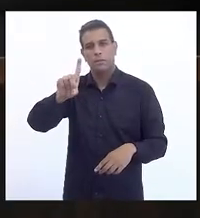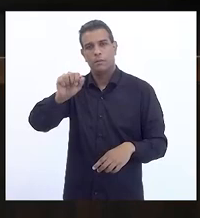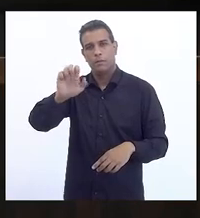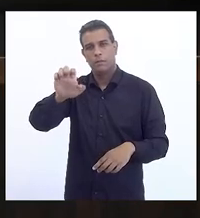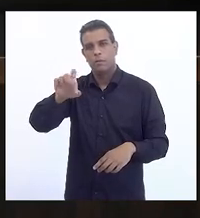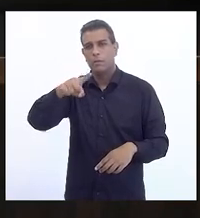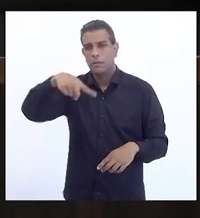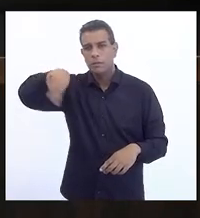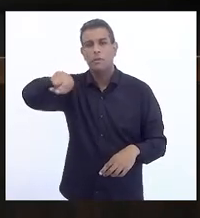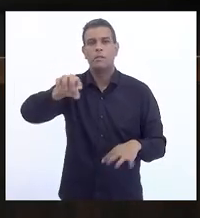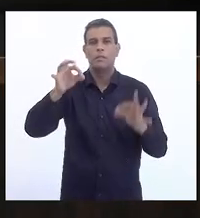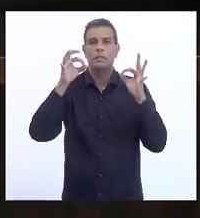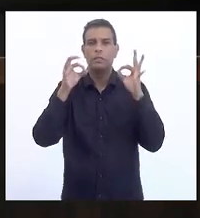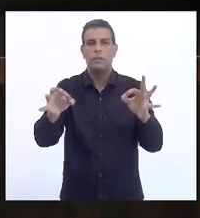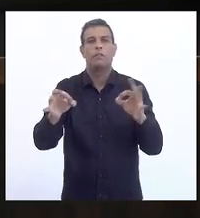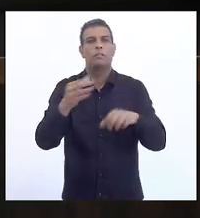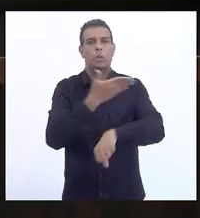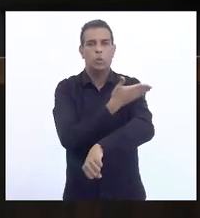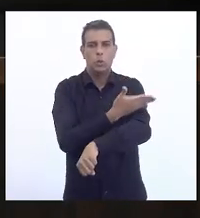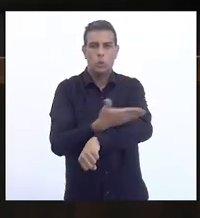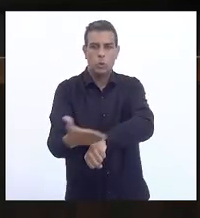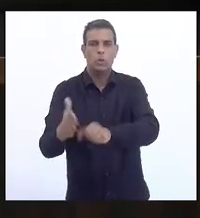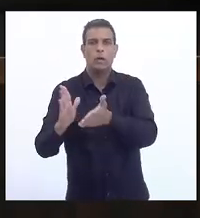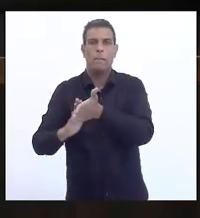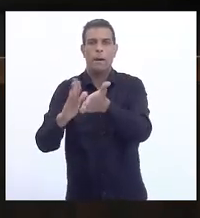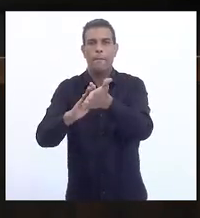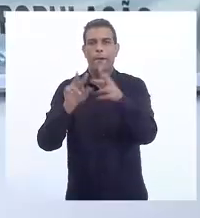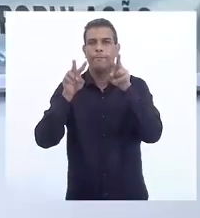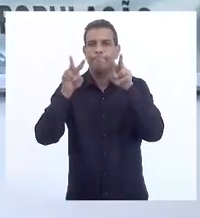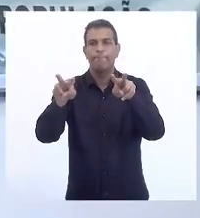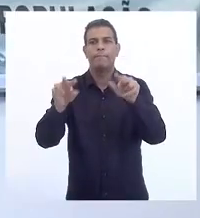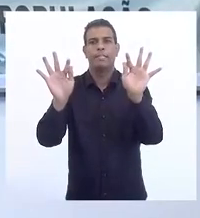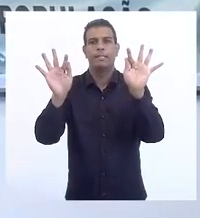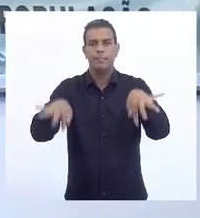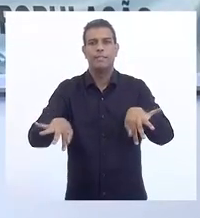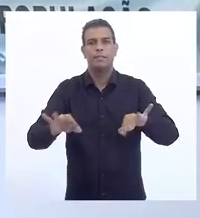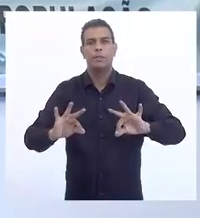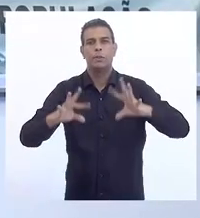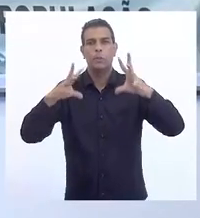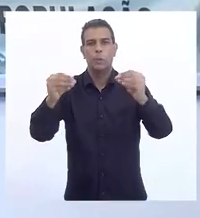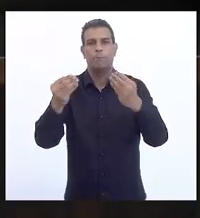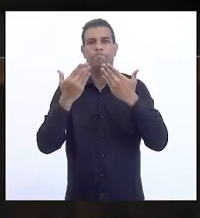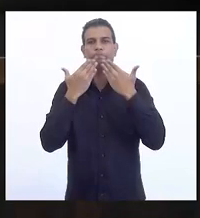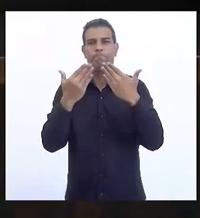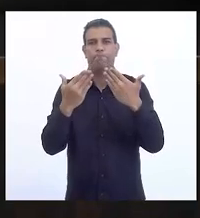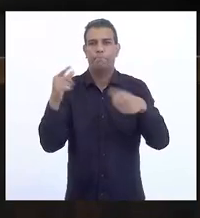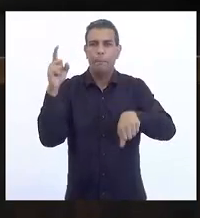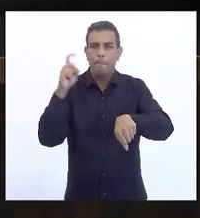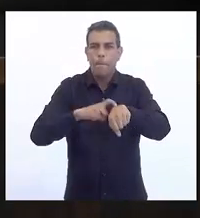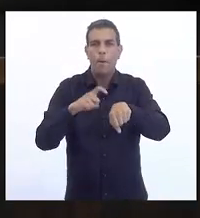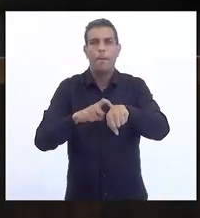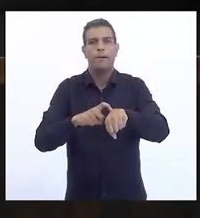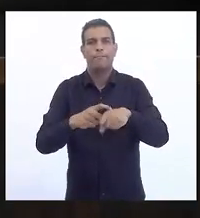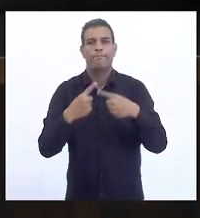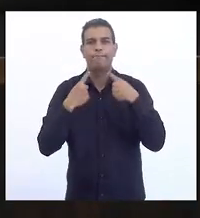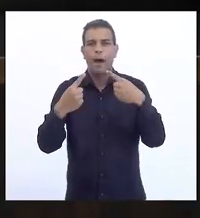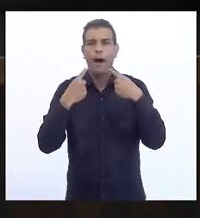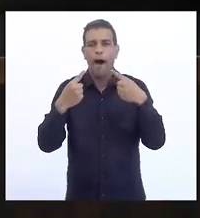quanto vocês são disciplinados. Parabéns. Esperaram a fala, se manifestaram na hora certa, presidente